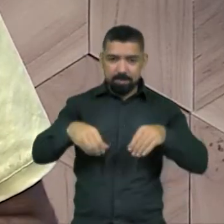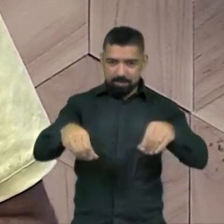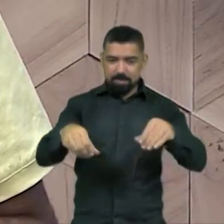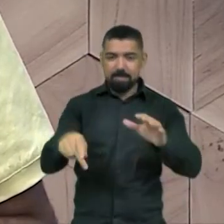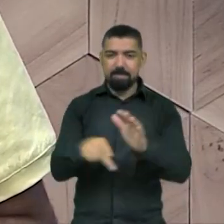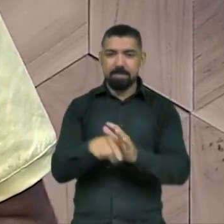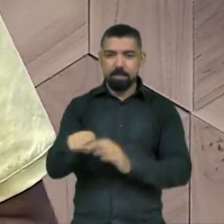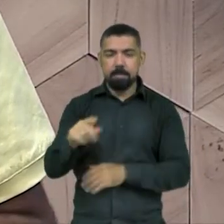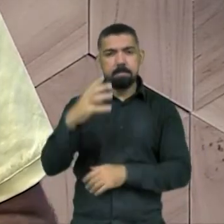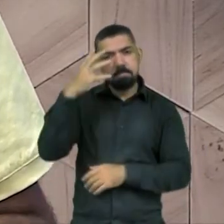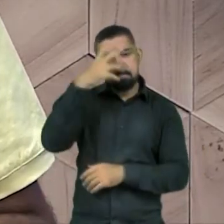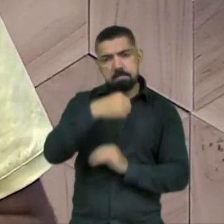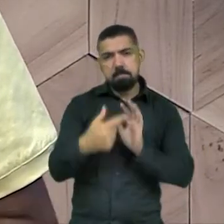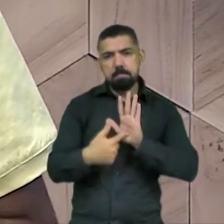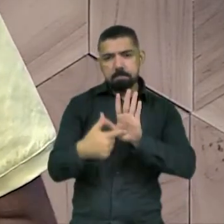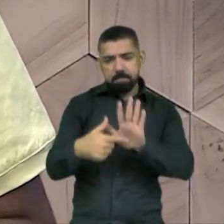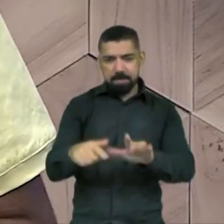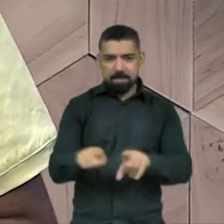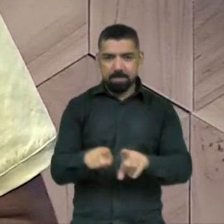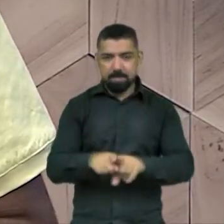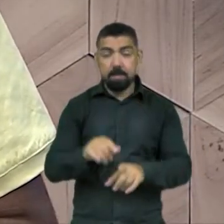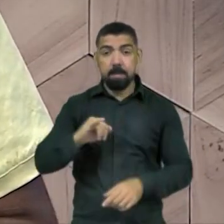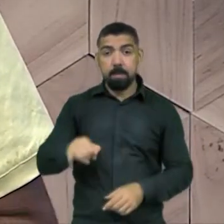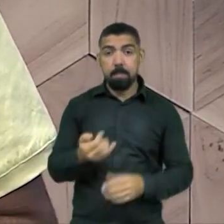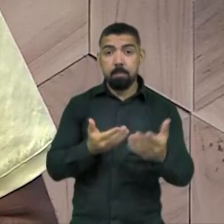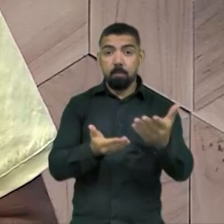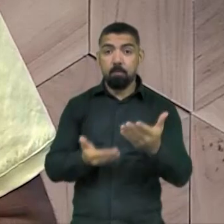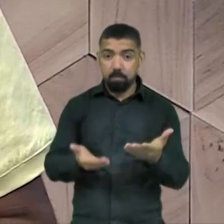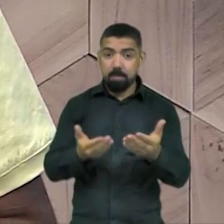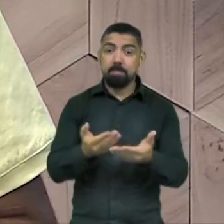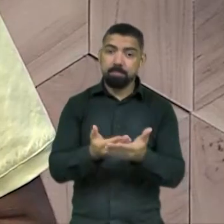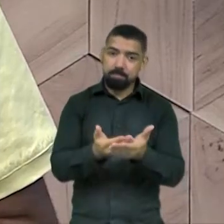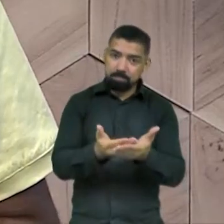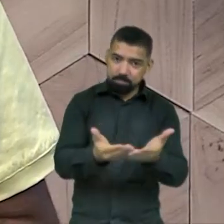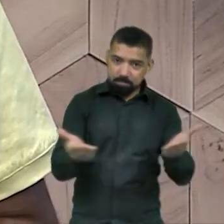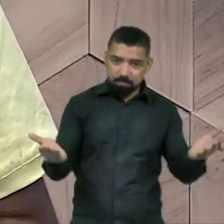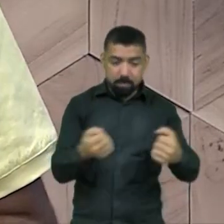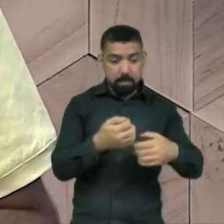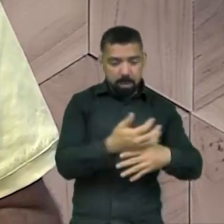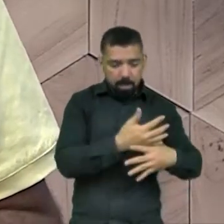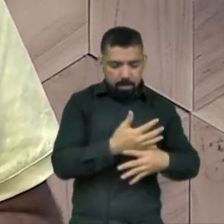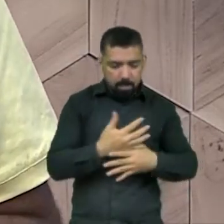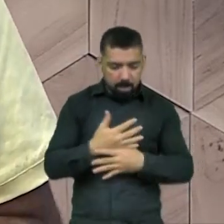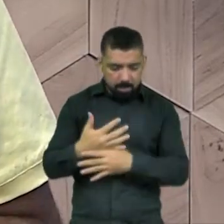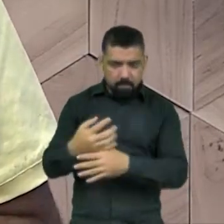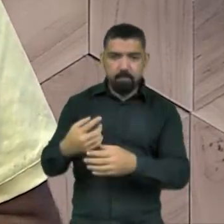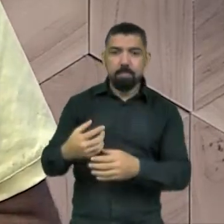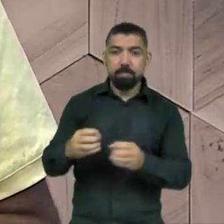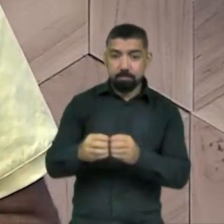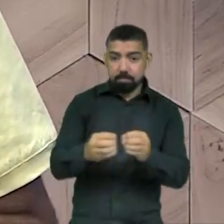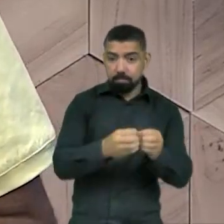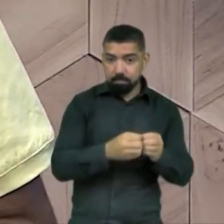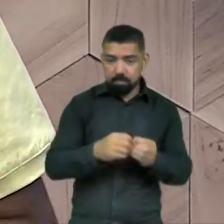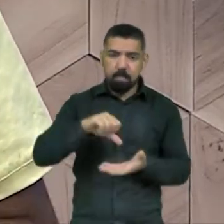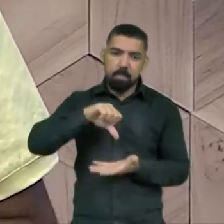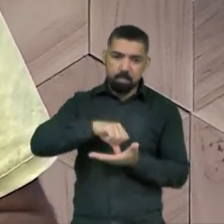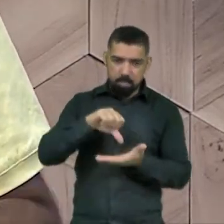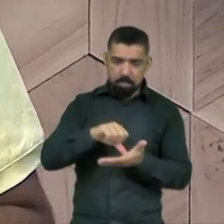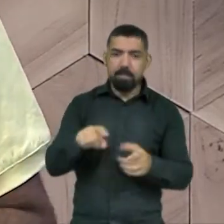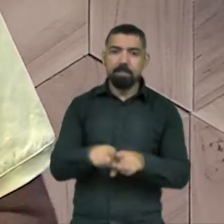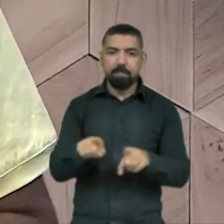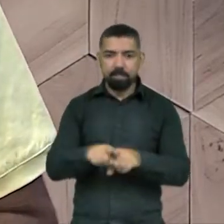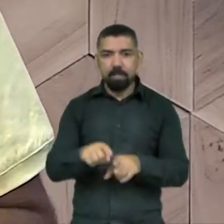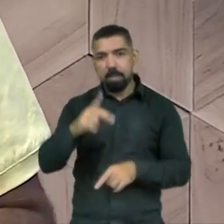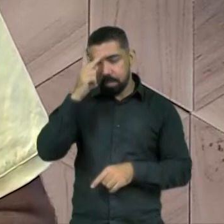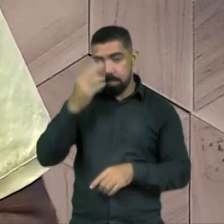belíssima encenação. Então, aproveitamos a ocasião para convidar as cidades vizinhas, não somente a capital, os nossos conterrâneos que